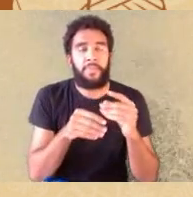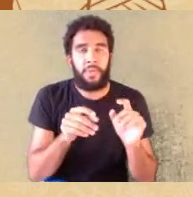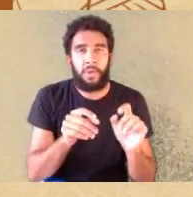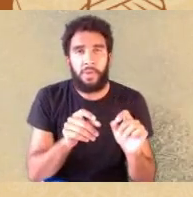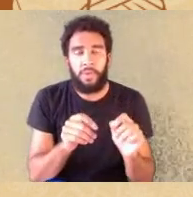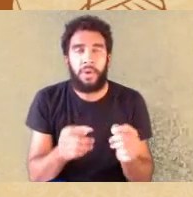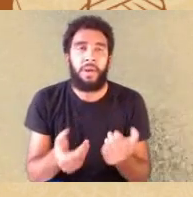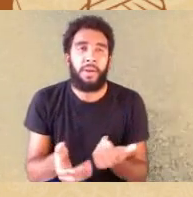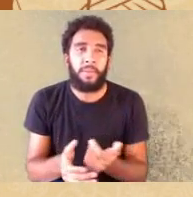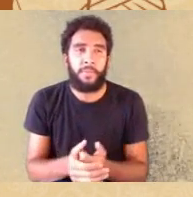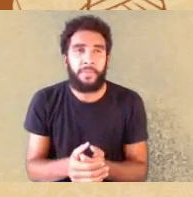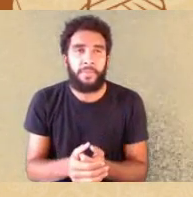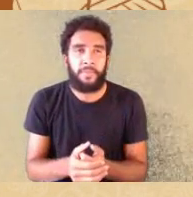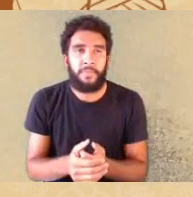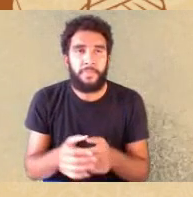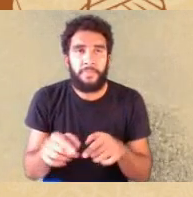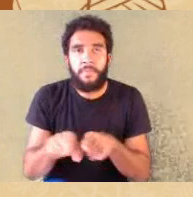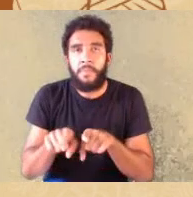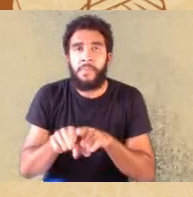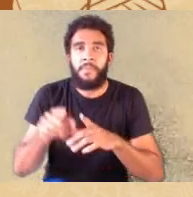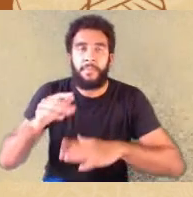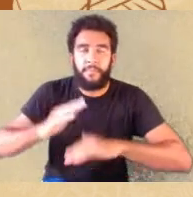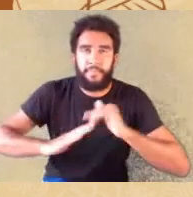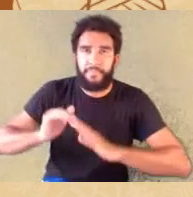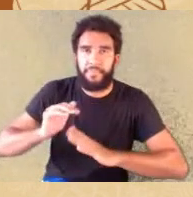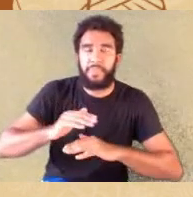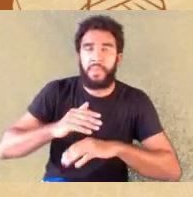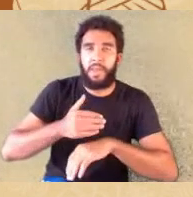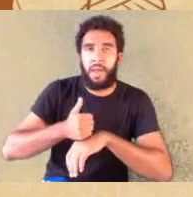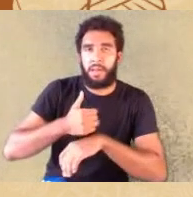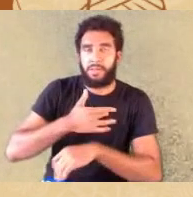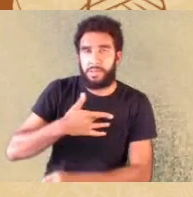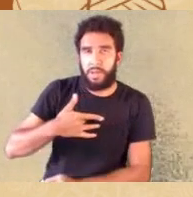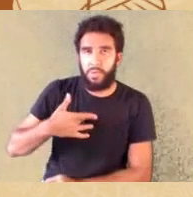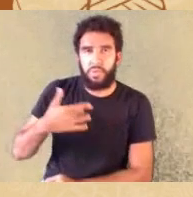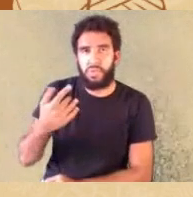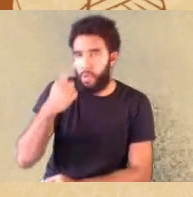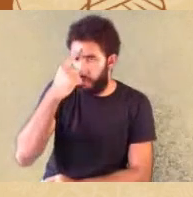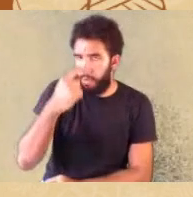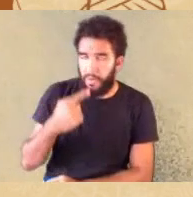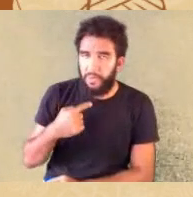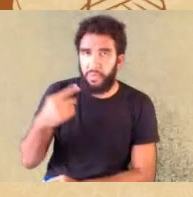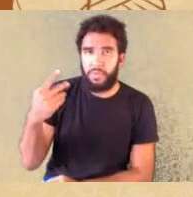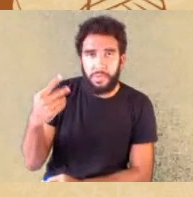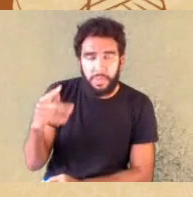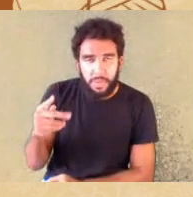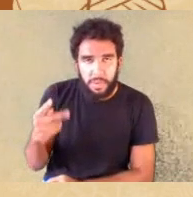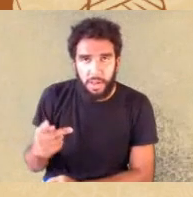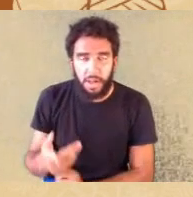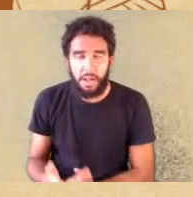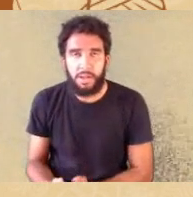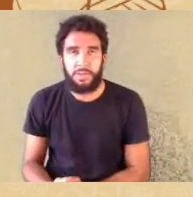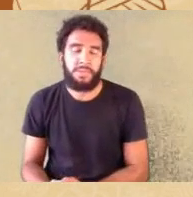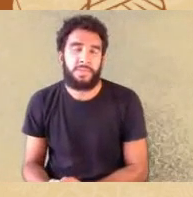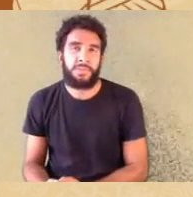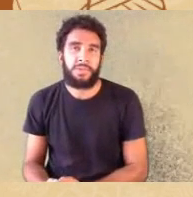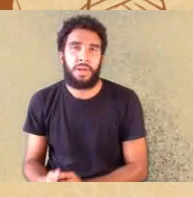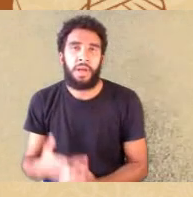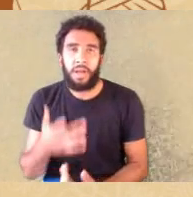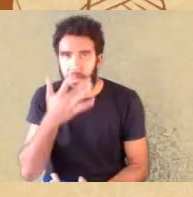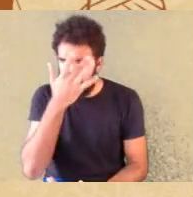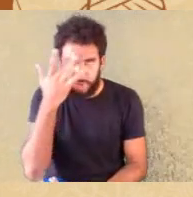também quais são os profissionais de saúde, qual é o perfil dos profissionais de saúde, né, dos colegas que estão atendendo.